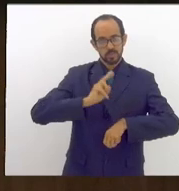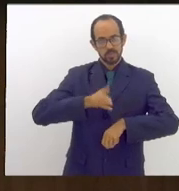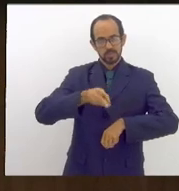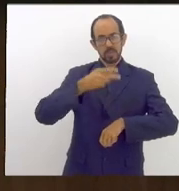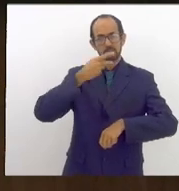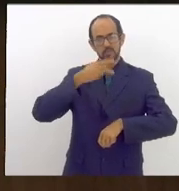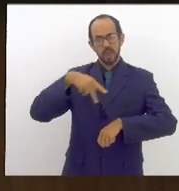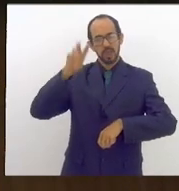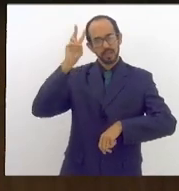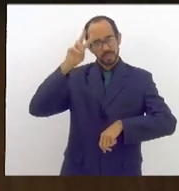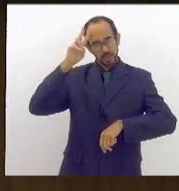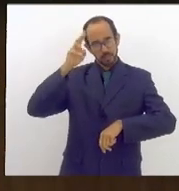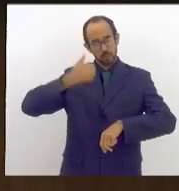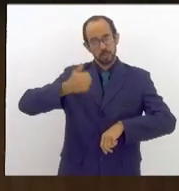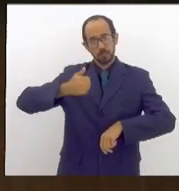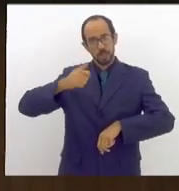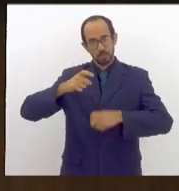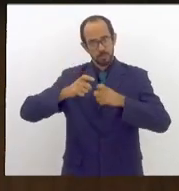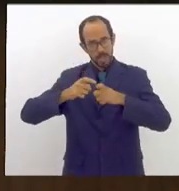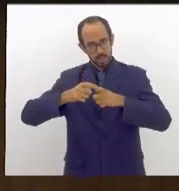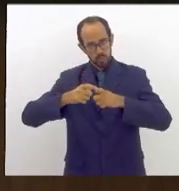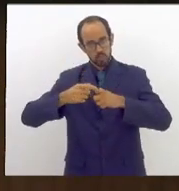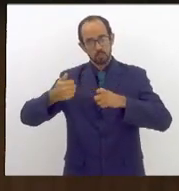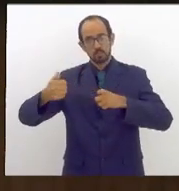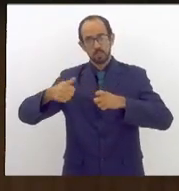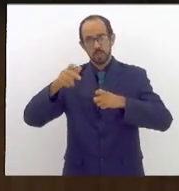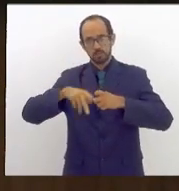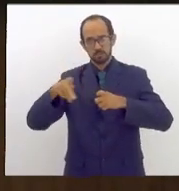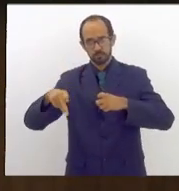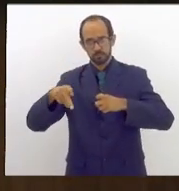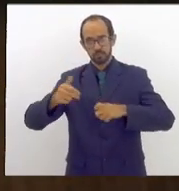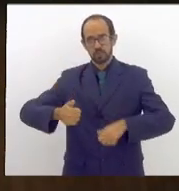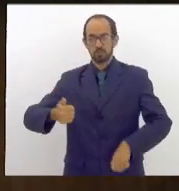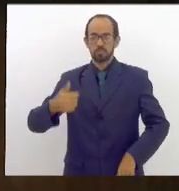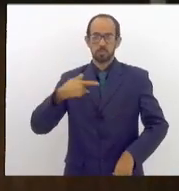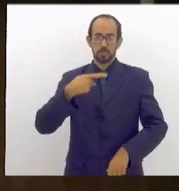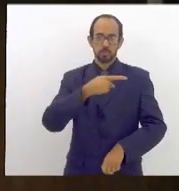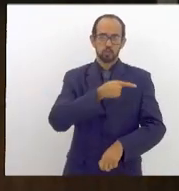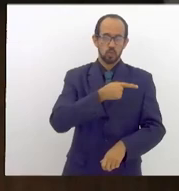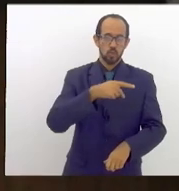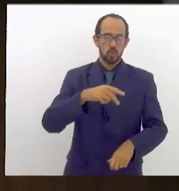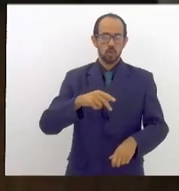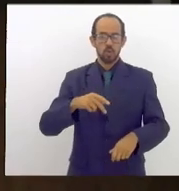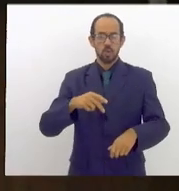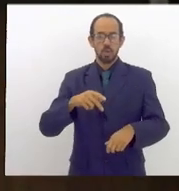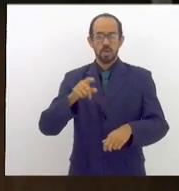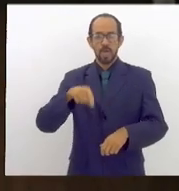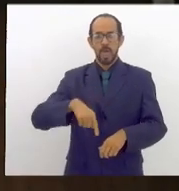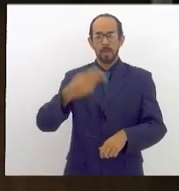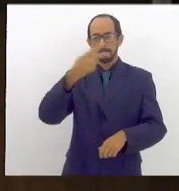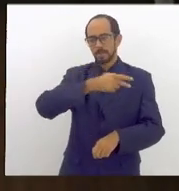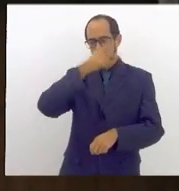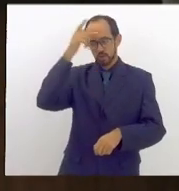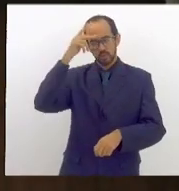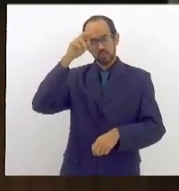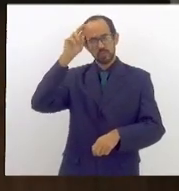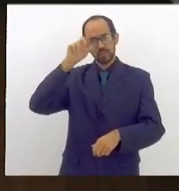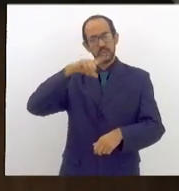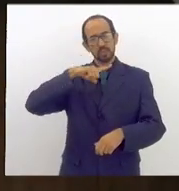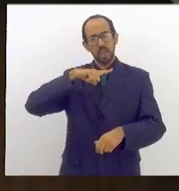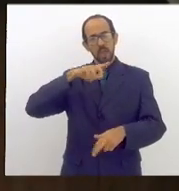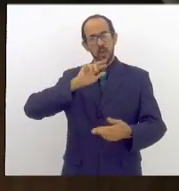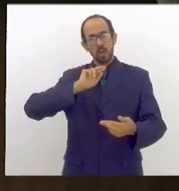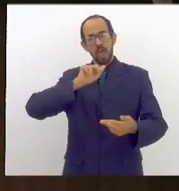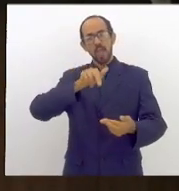médico do primeiro professor do seu primeiro pastor e São pessoas que você traz como referência na sua